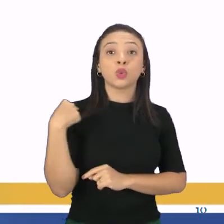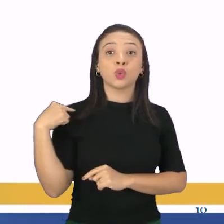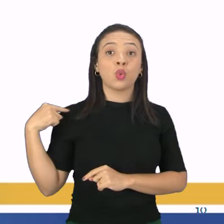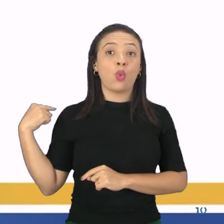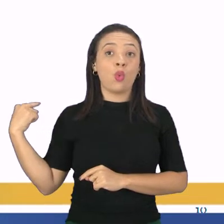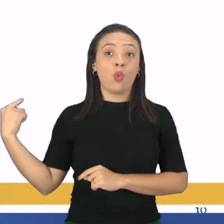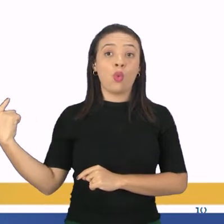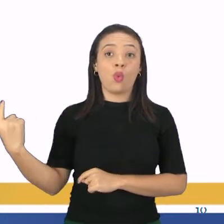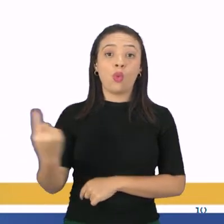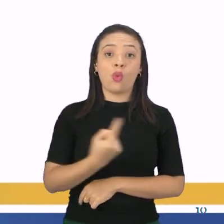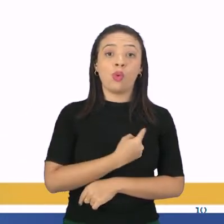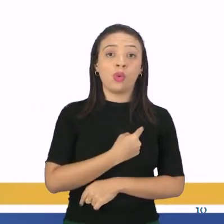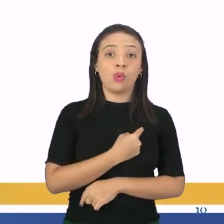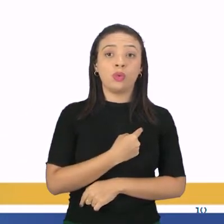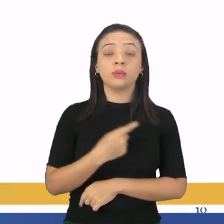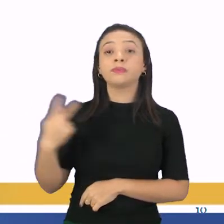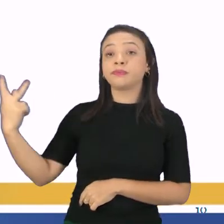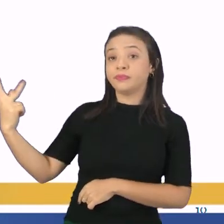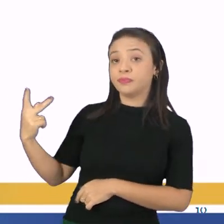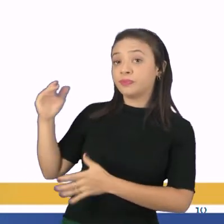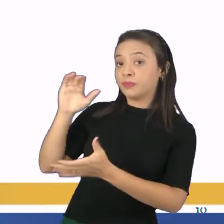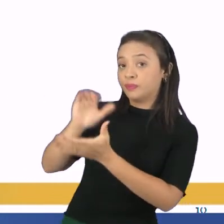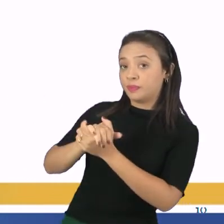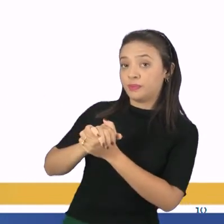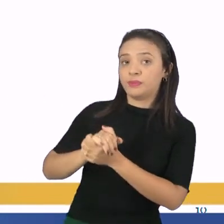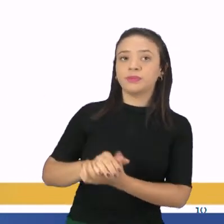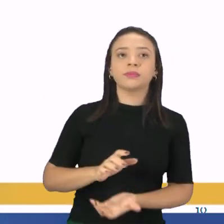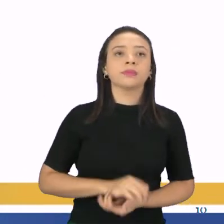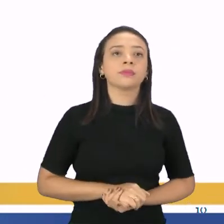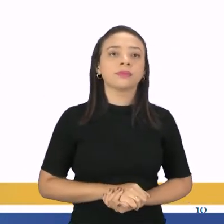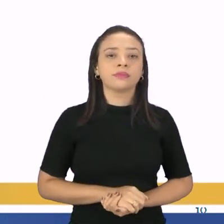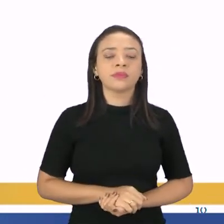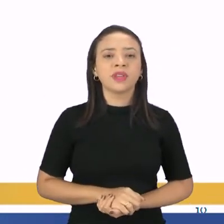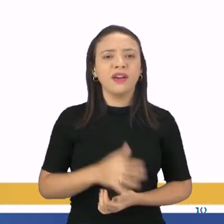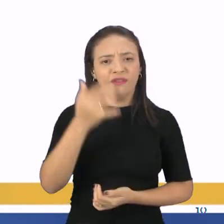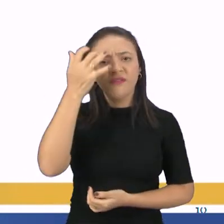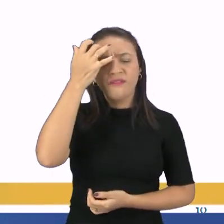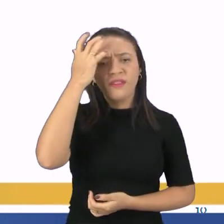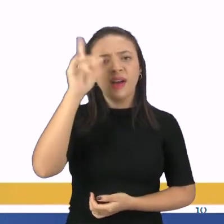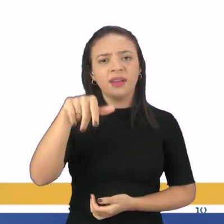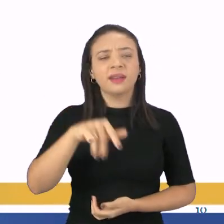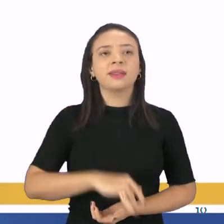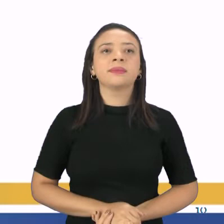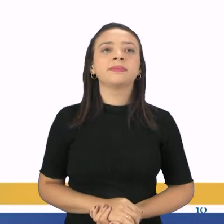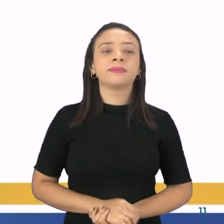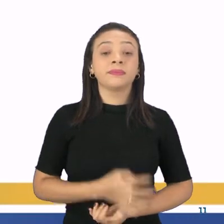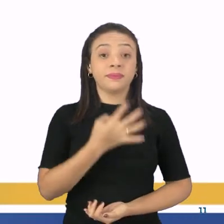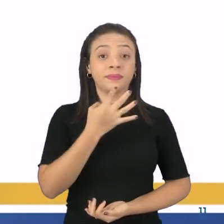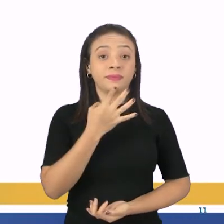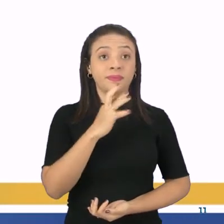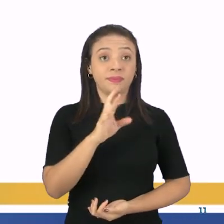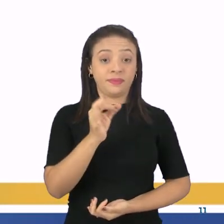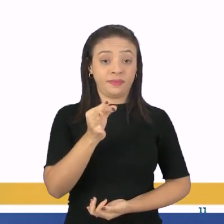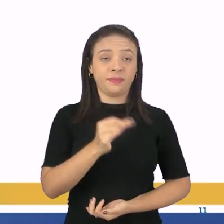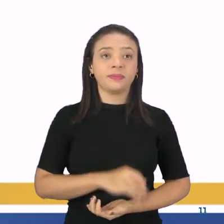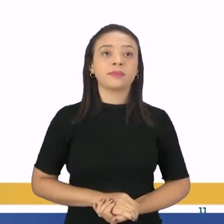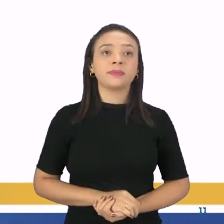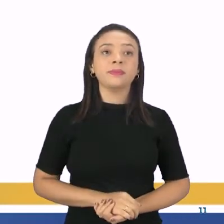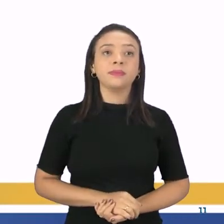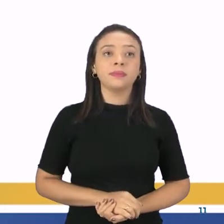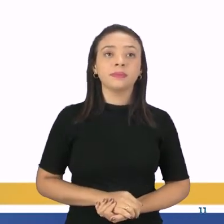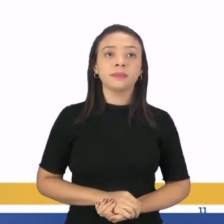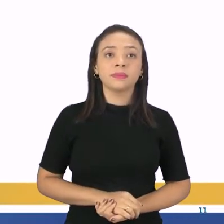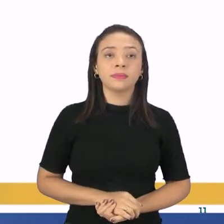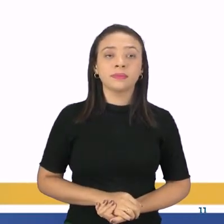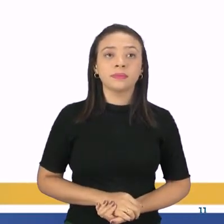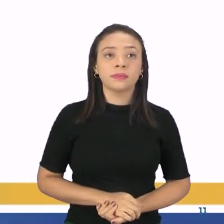Nós casados. Conseguiram perceber aí? Tranquilo, né? Então vamos lá ver a resposta juntos? Bom, na primeira eu já